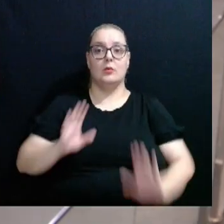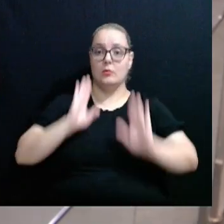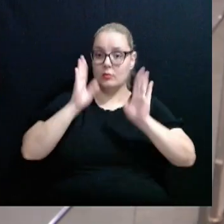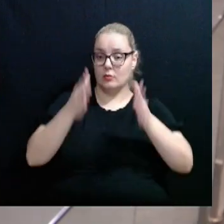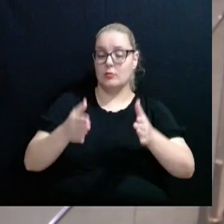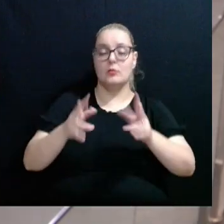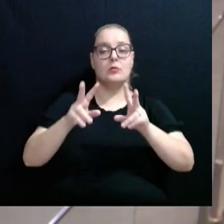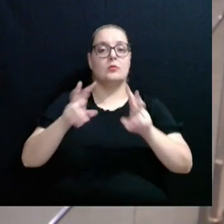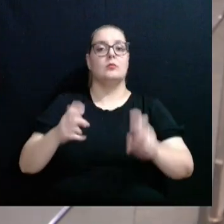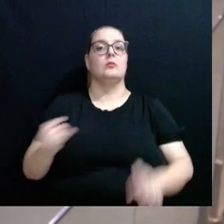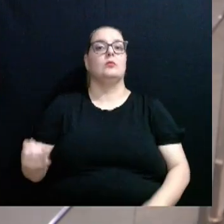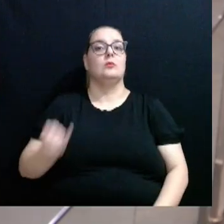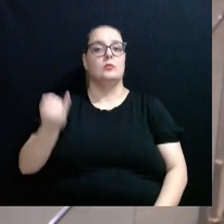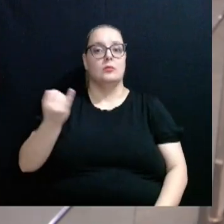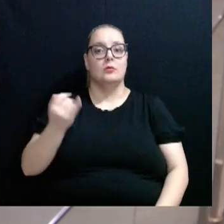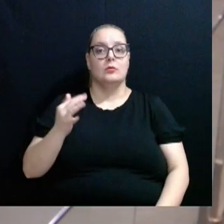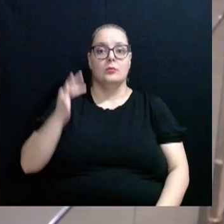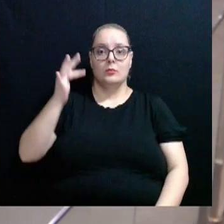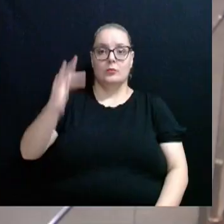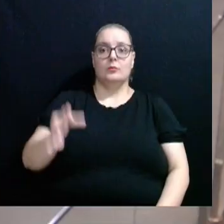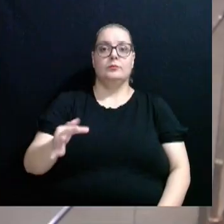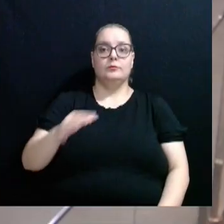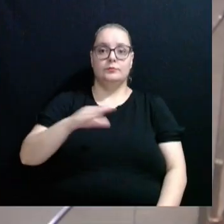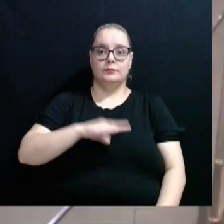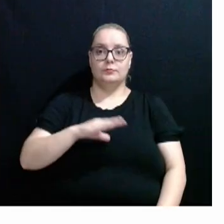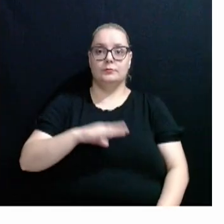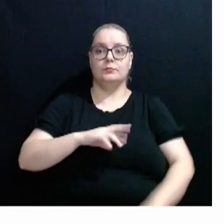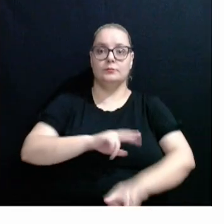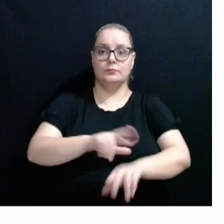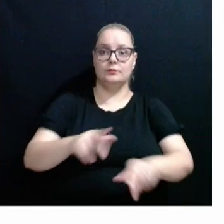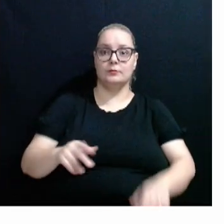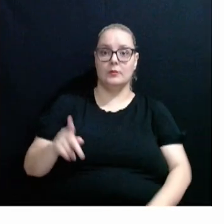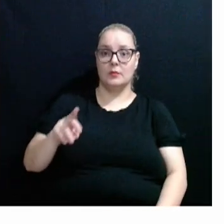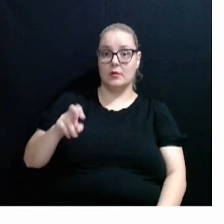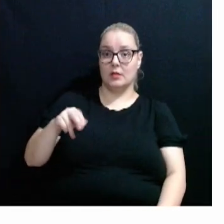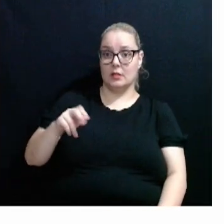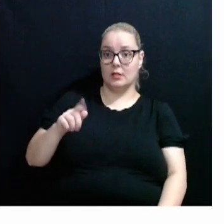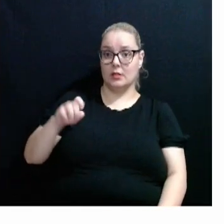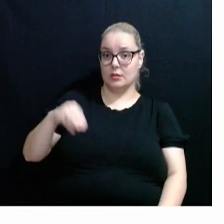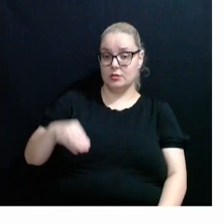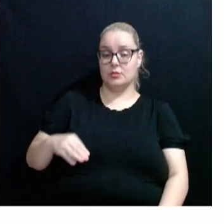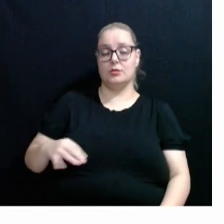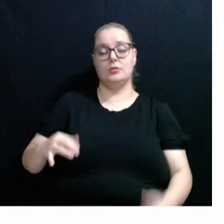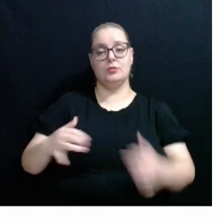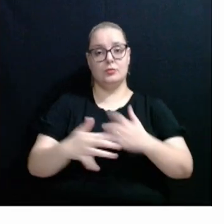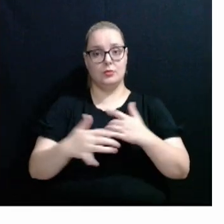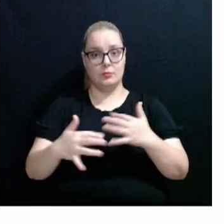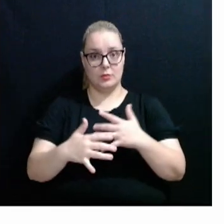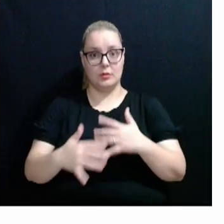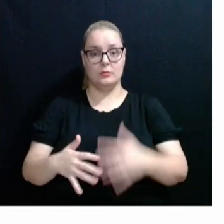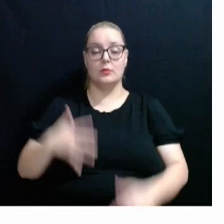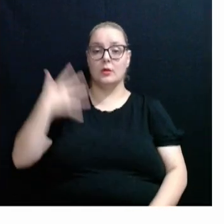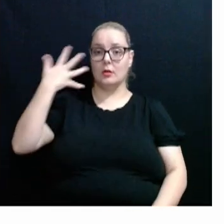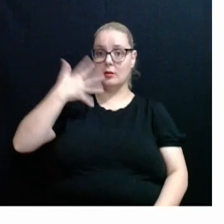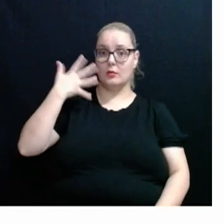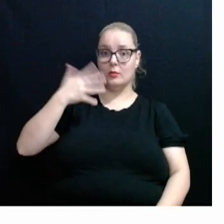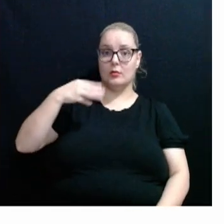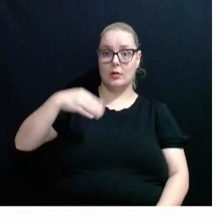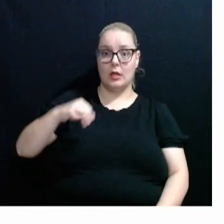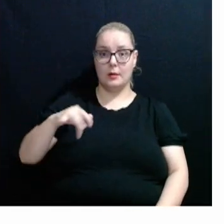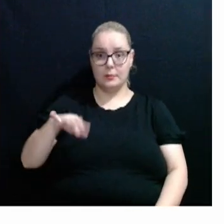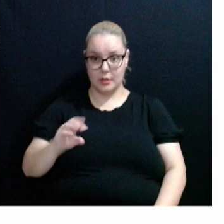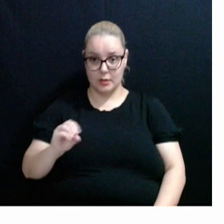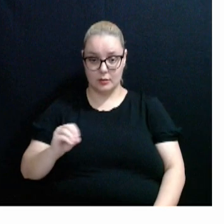essencial para o futuro das cidades, a drenagem urbana. A pauta trouxe à palestra a micro e a macro drenagem pluvial